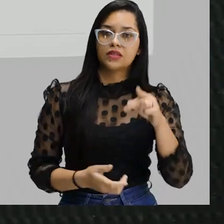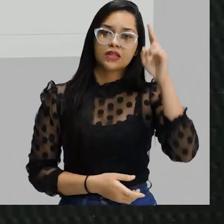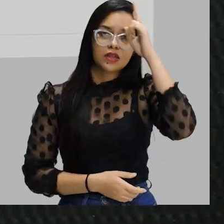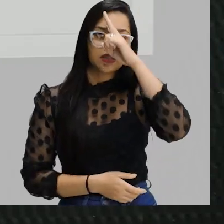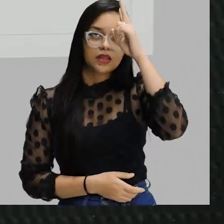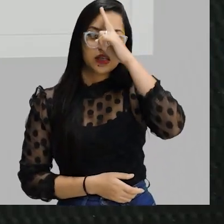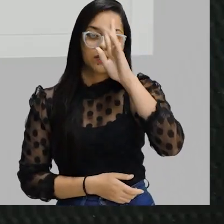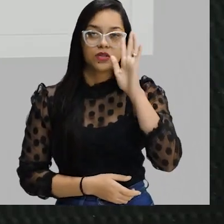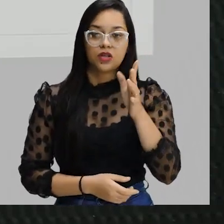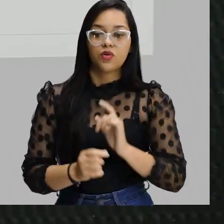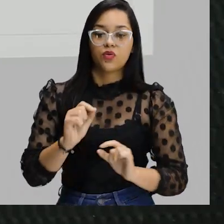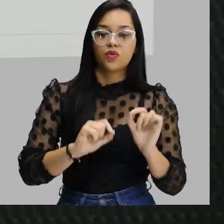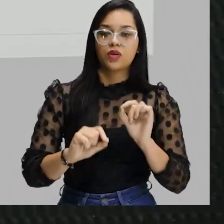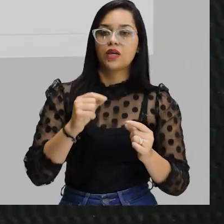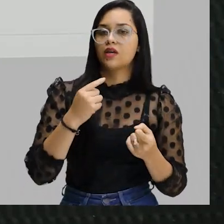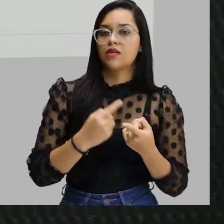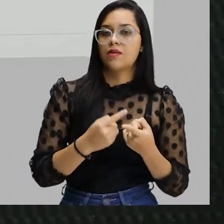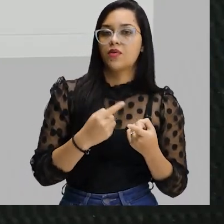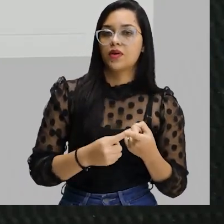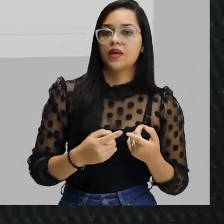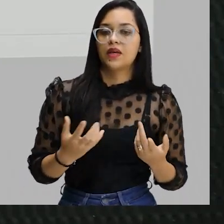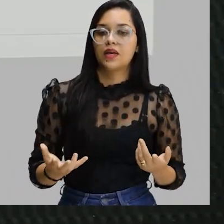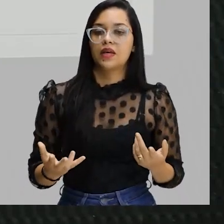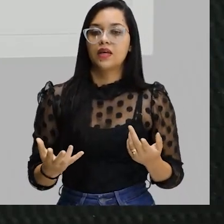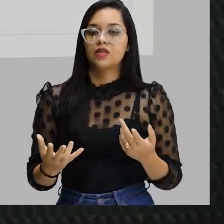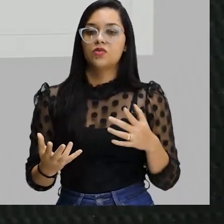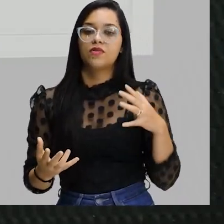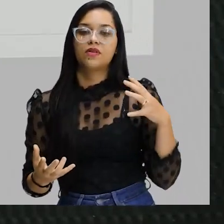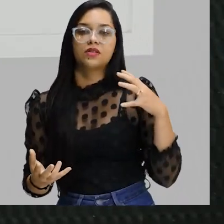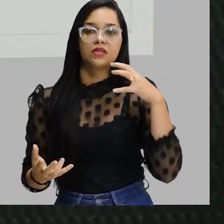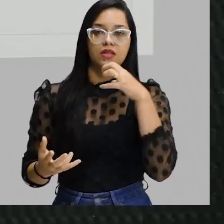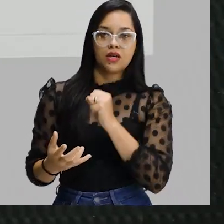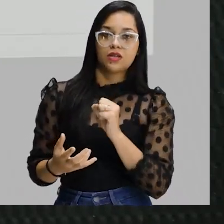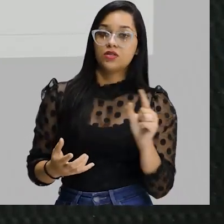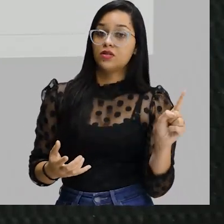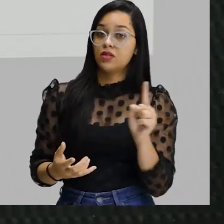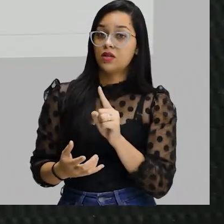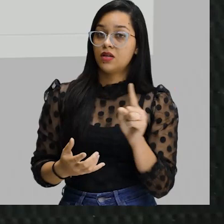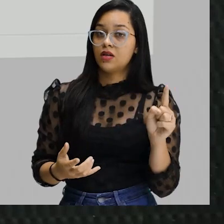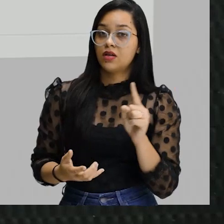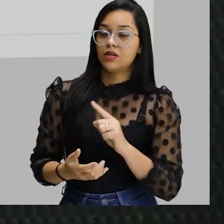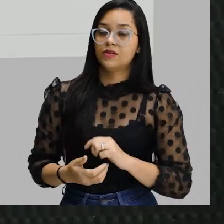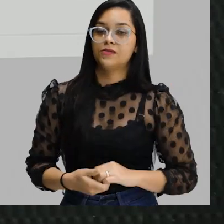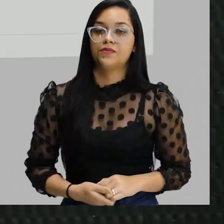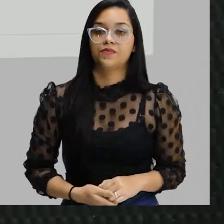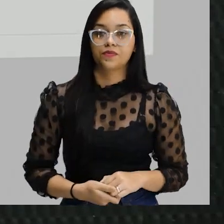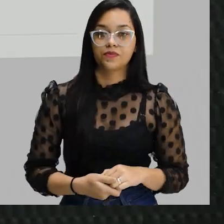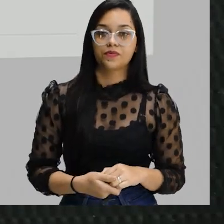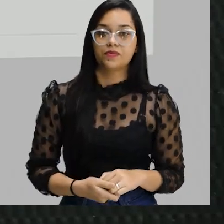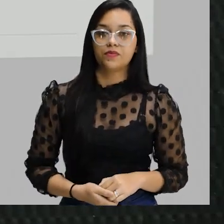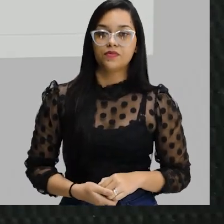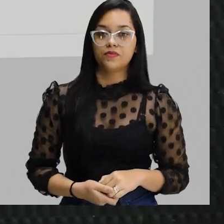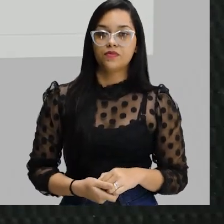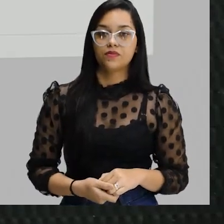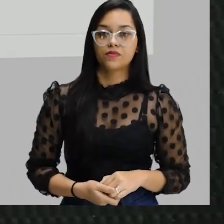que viu isso, que é por conta de uma velocidade, de um corpo, a velocidade,